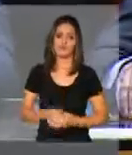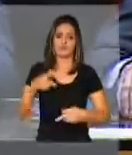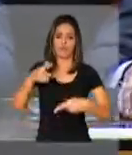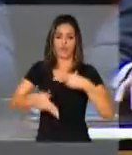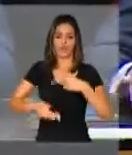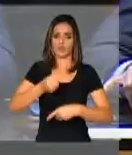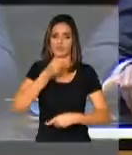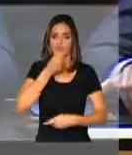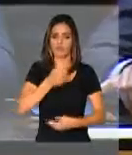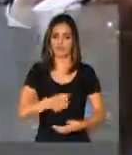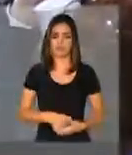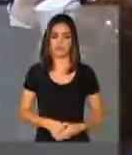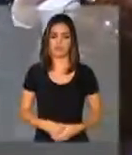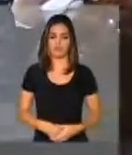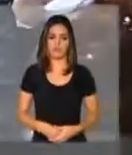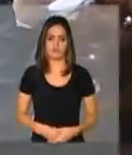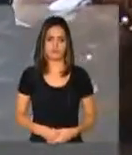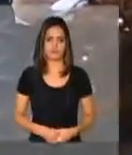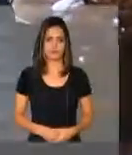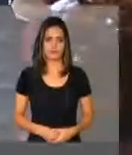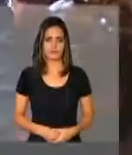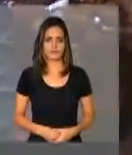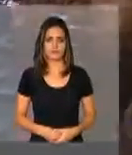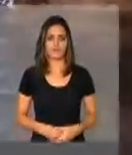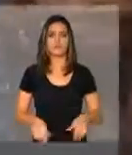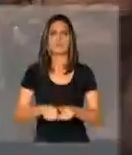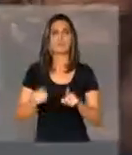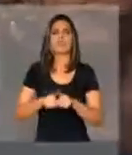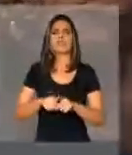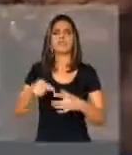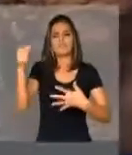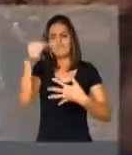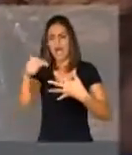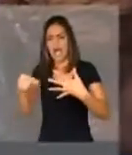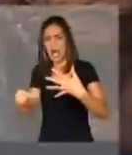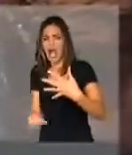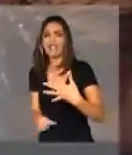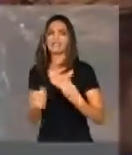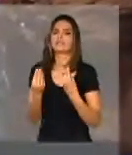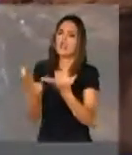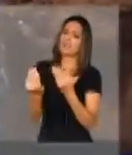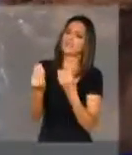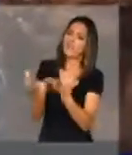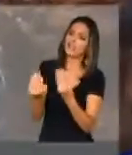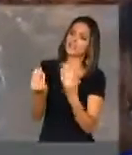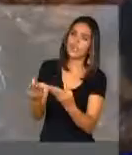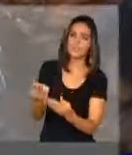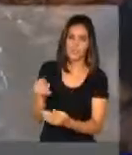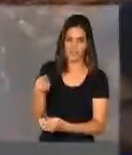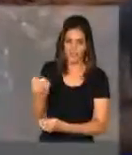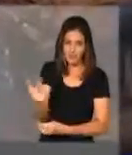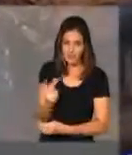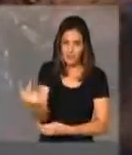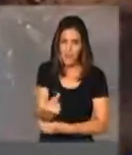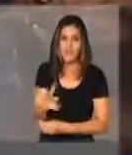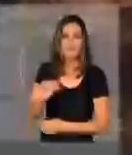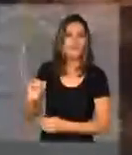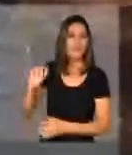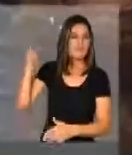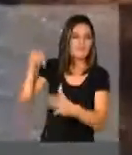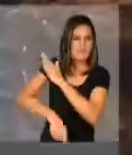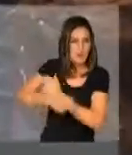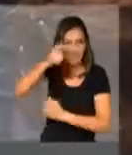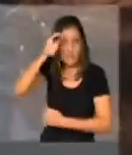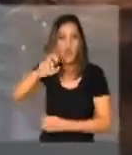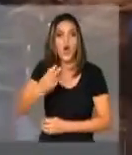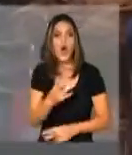Senhor presidente, só para concluir, e demais regalias valem para esses dois ou eles têm que arder no fogo do